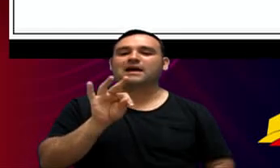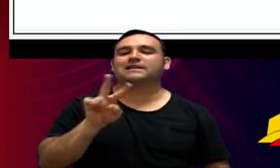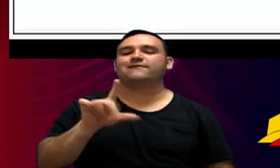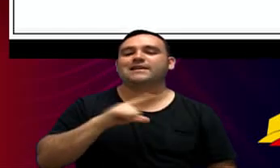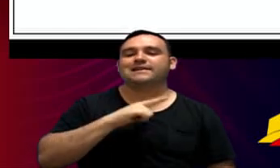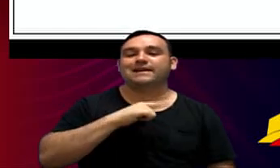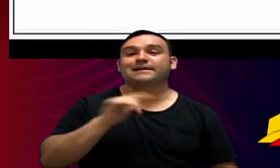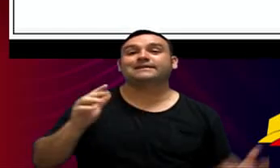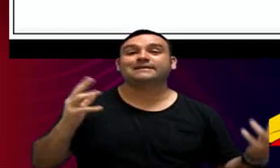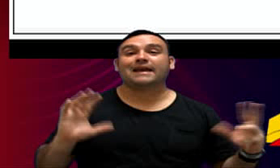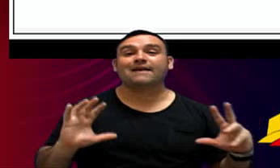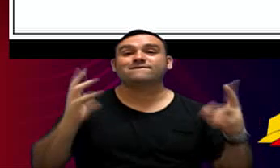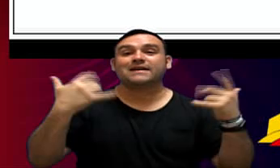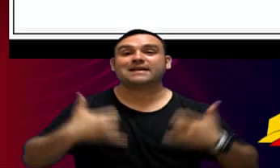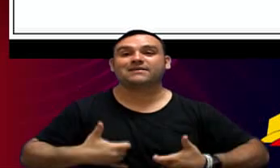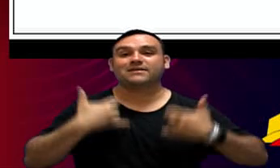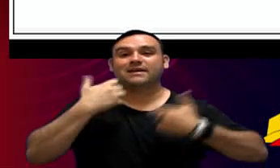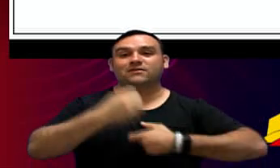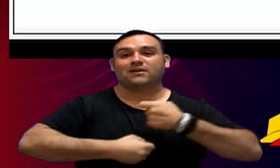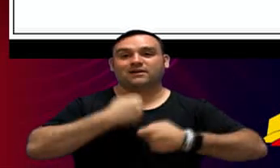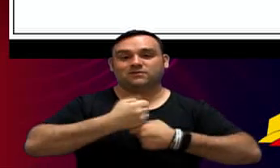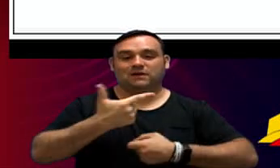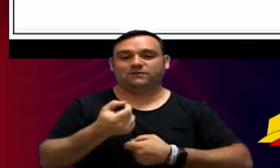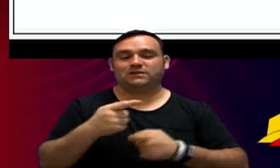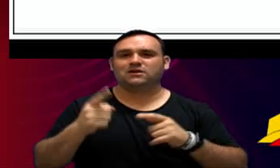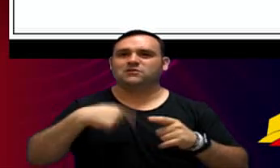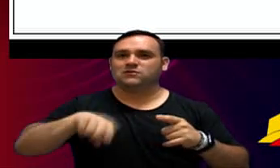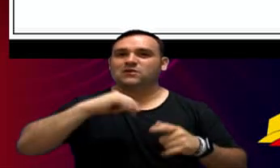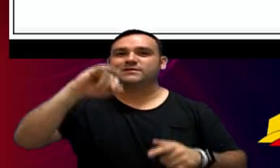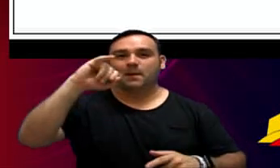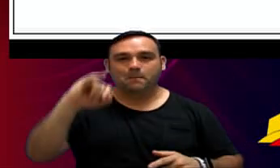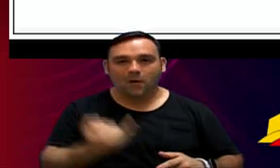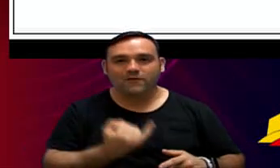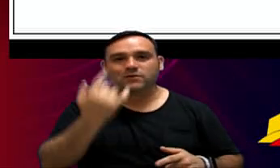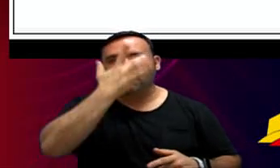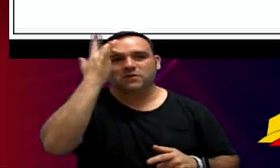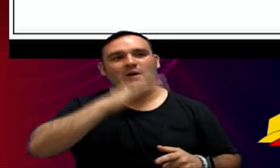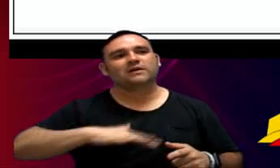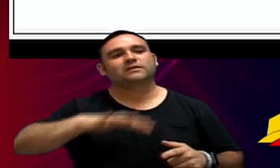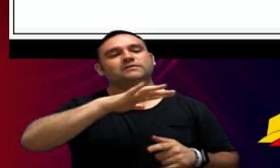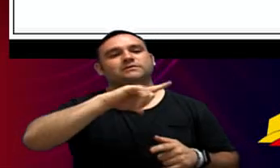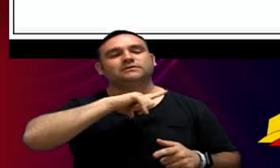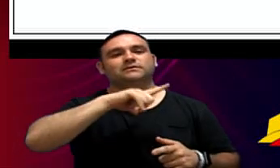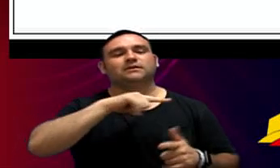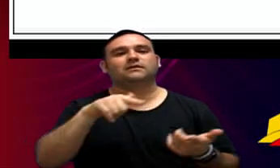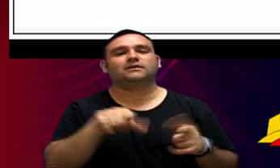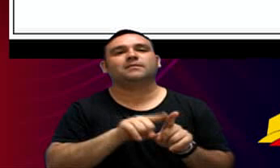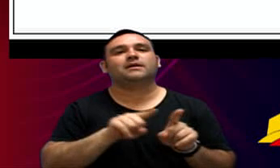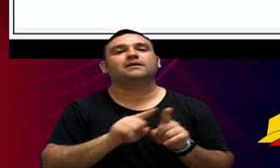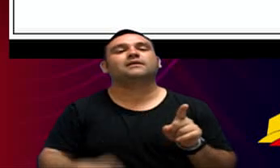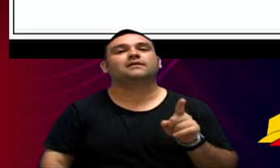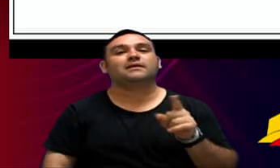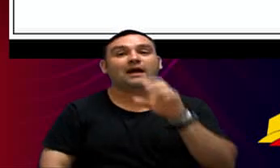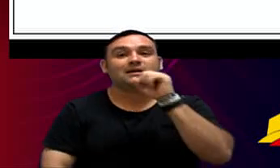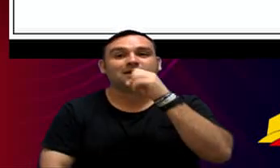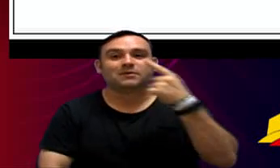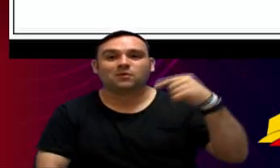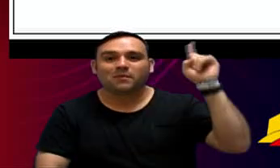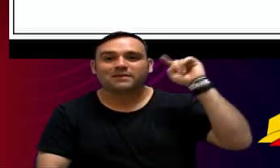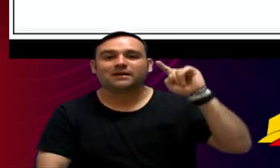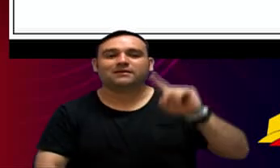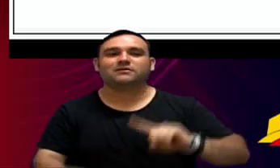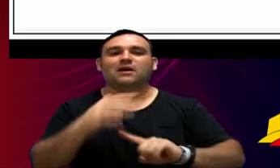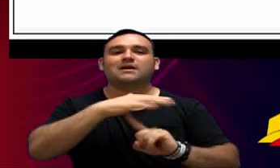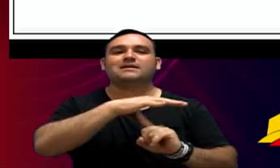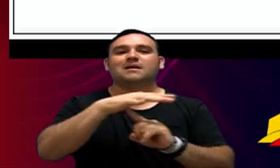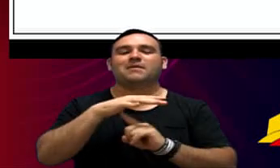uma grande festa de aniversário de 20 anos deles. A gente aproveitou esse público e levou... sábado passado, na Praça